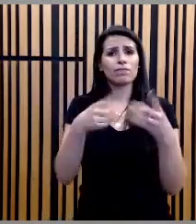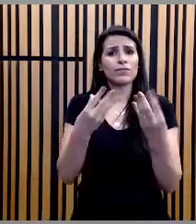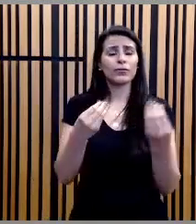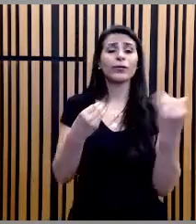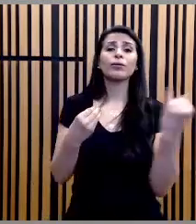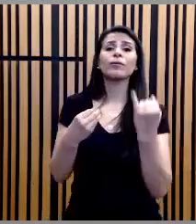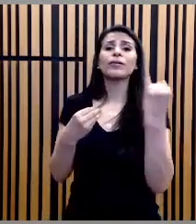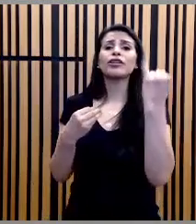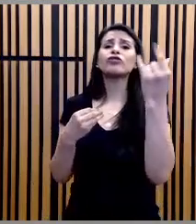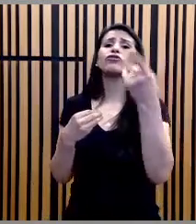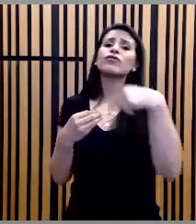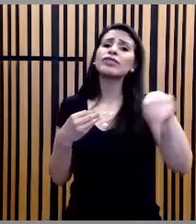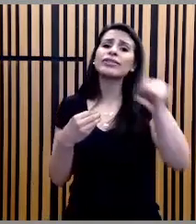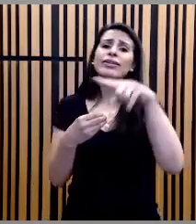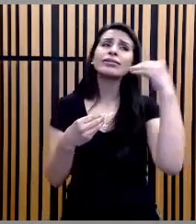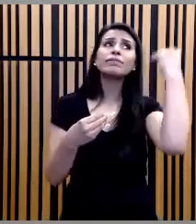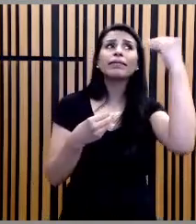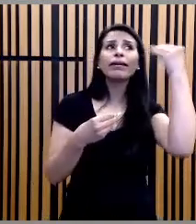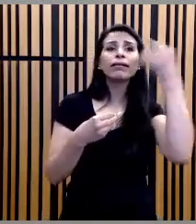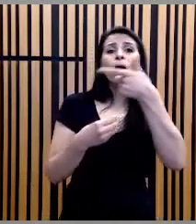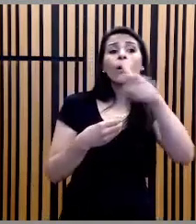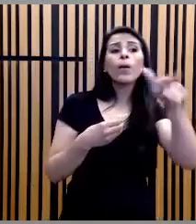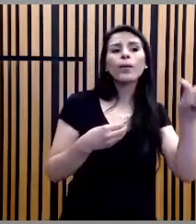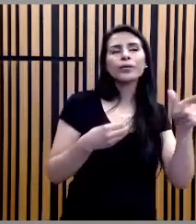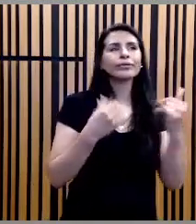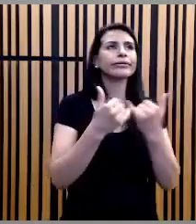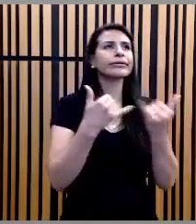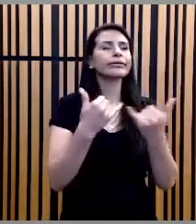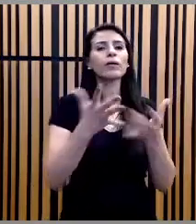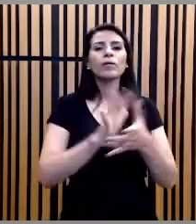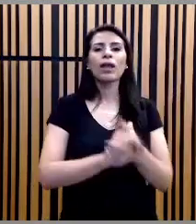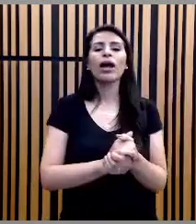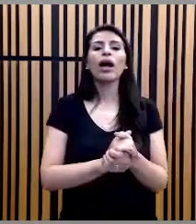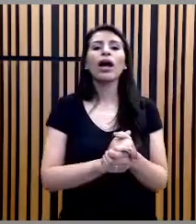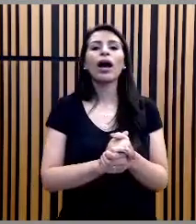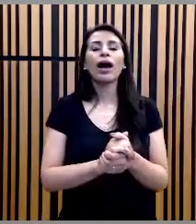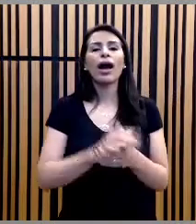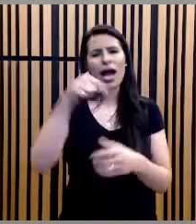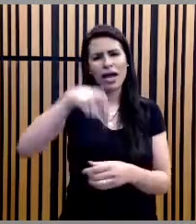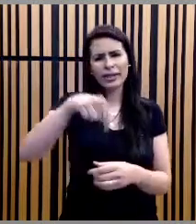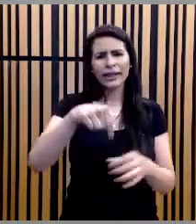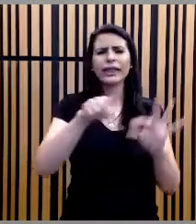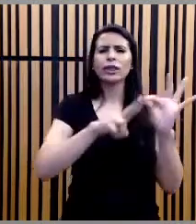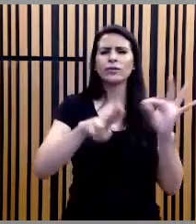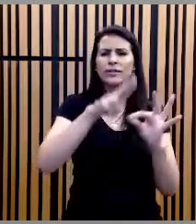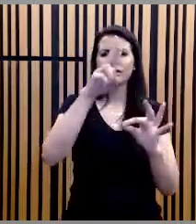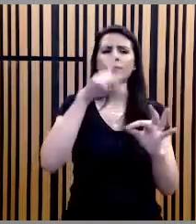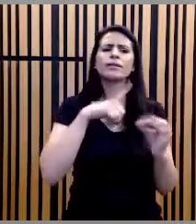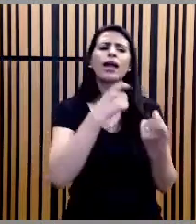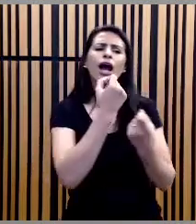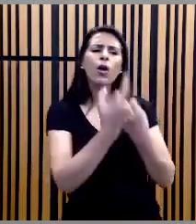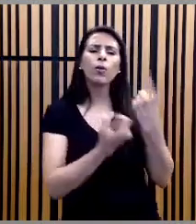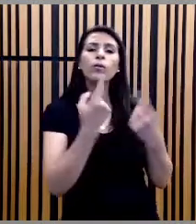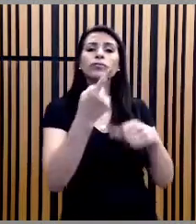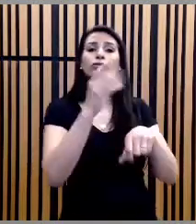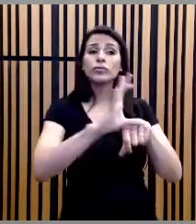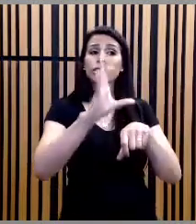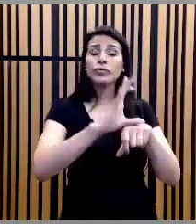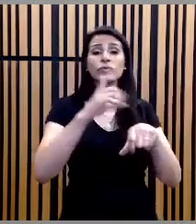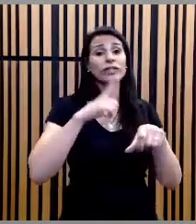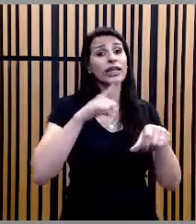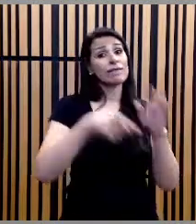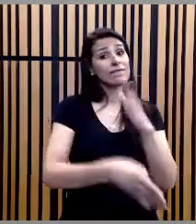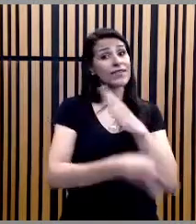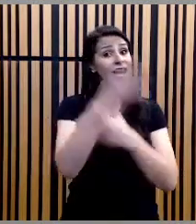terem outras experiências. Surgiu a oportunidade aí dentro da Unicinos, que tem alguns cursos dentro da universidade, que tem